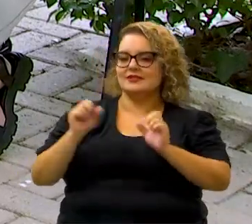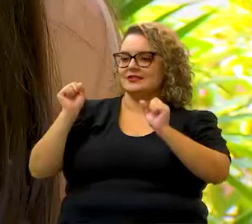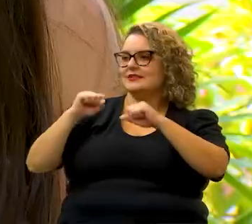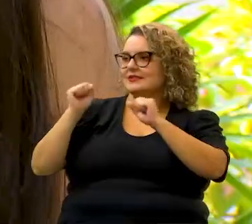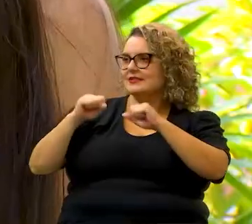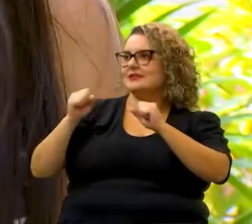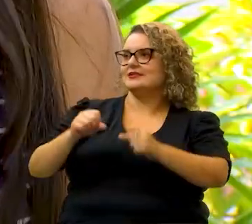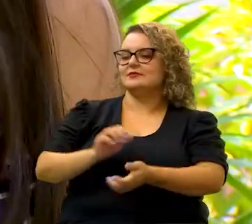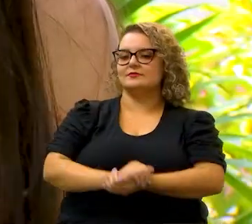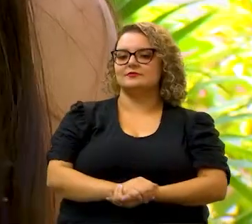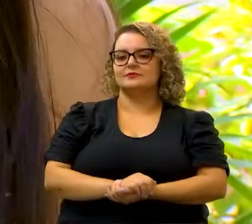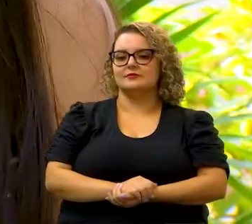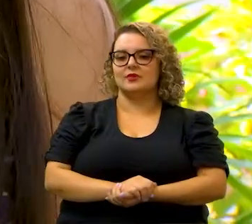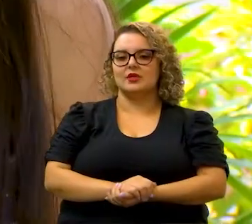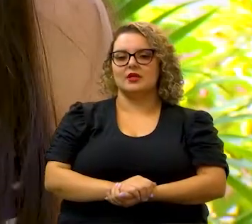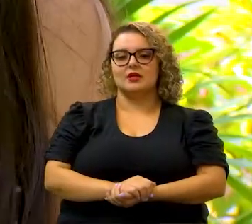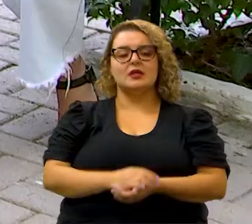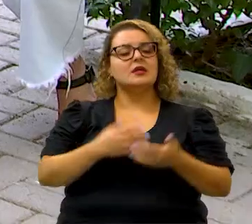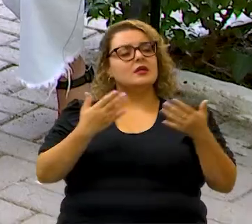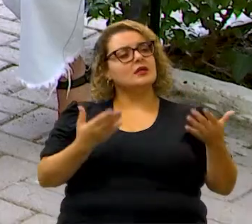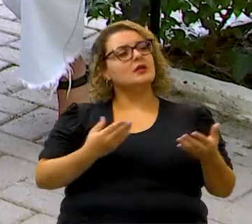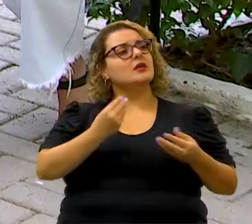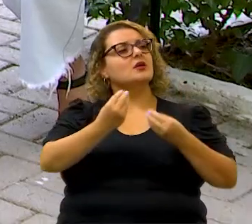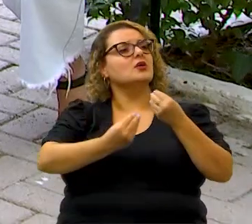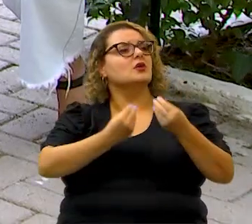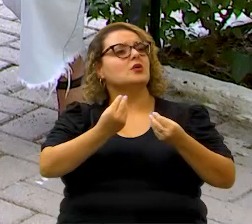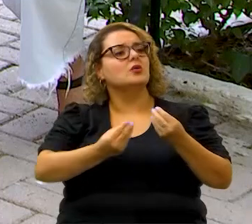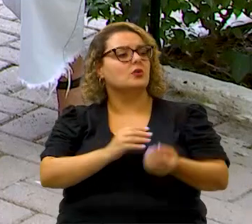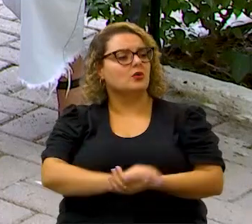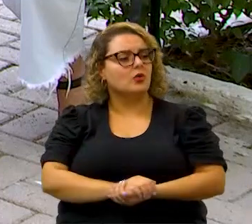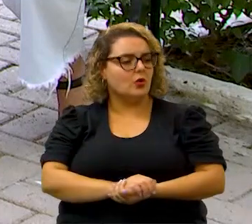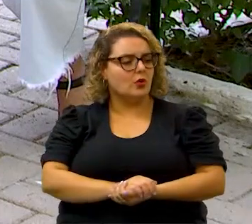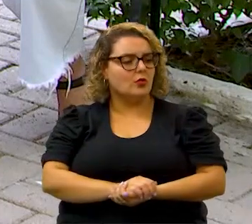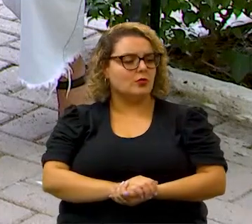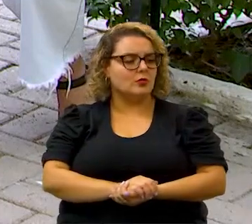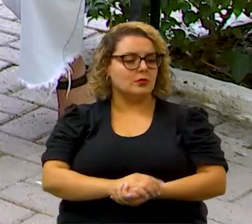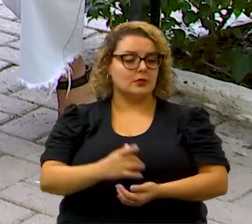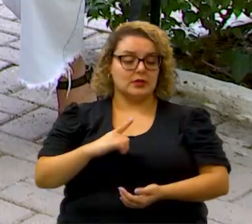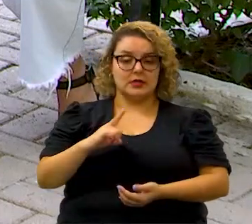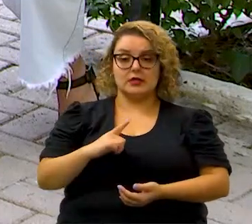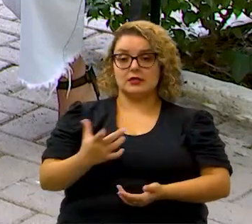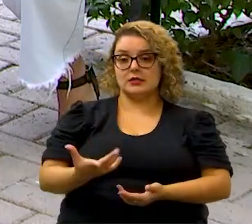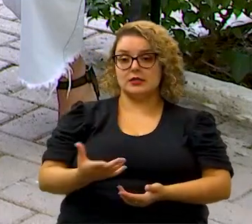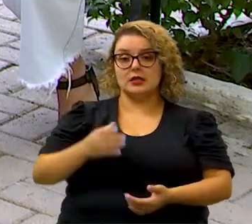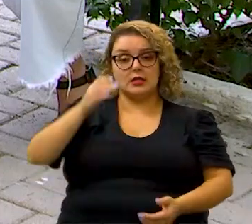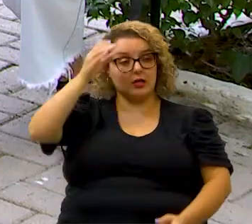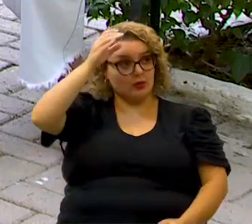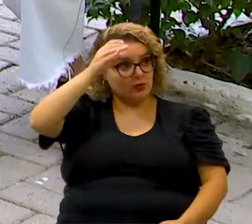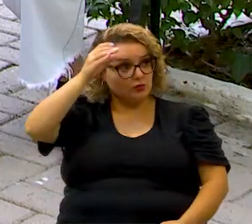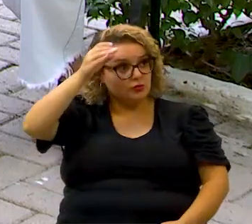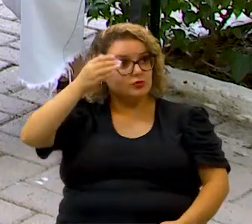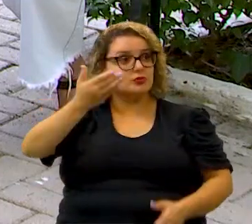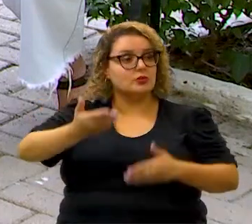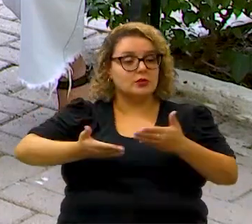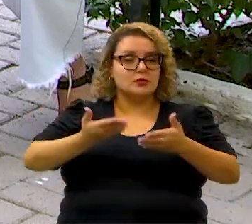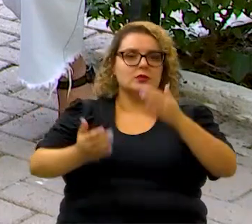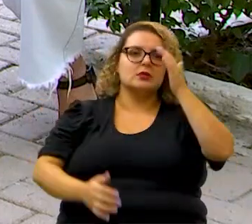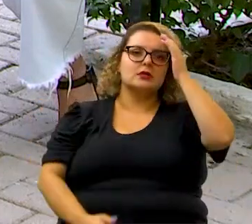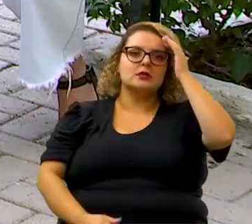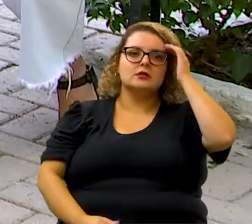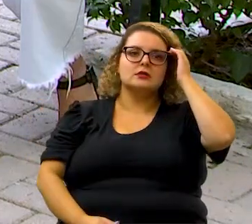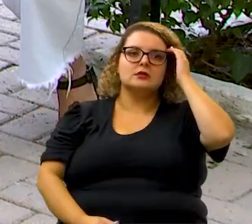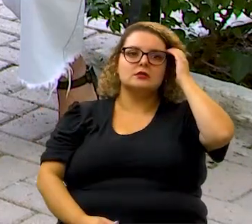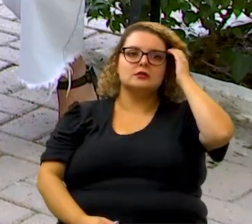os sentidos. Sim. E meninas, como é que para quem tem mais essa condição